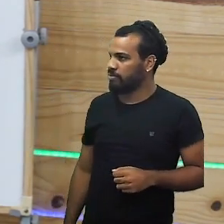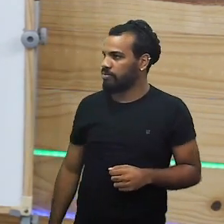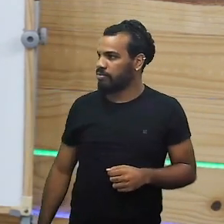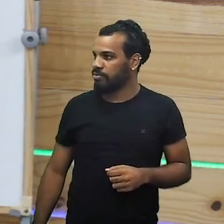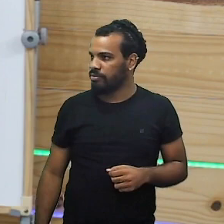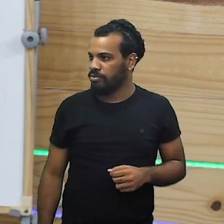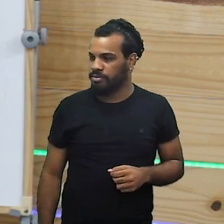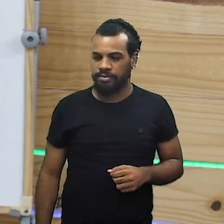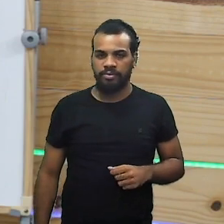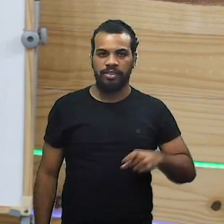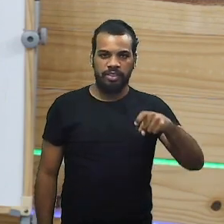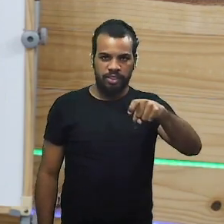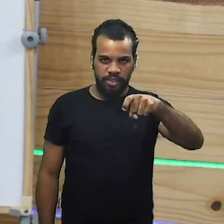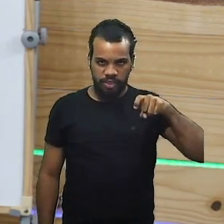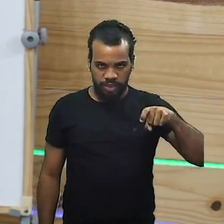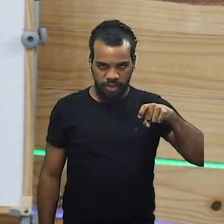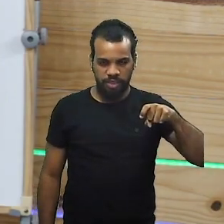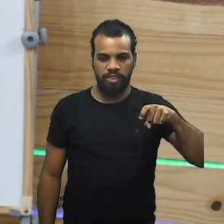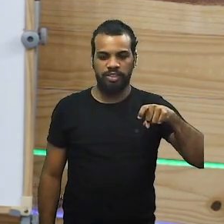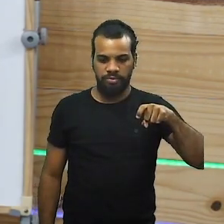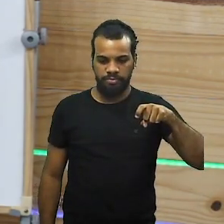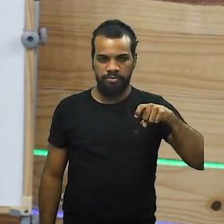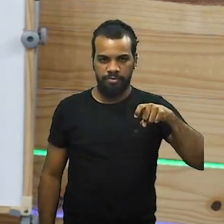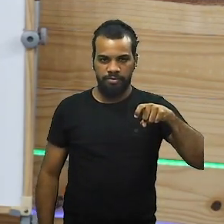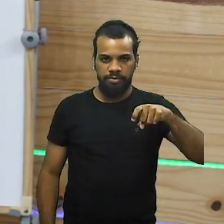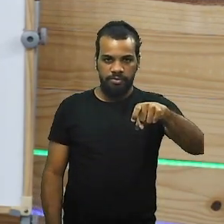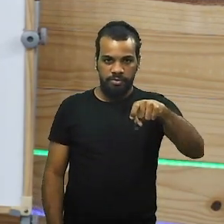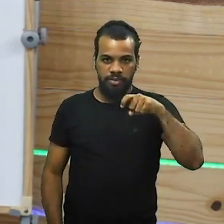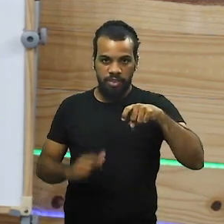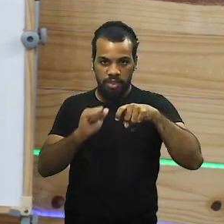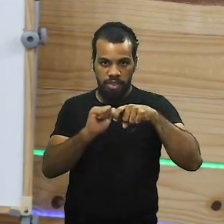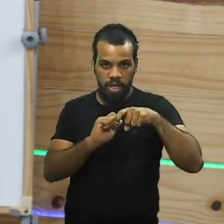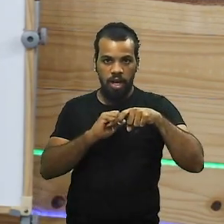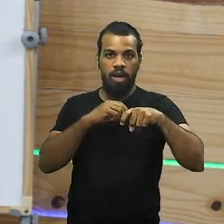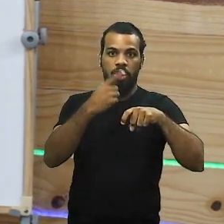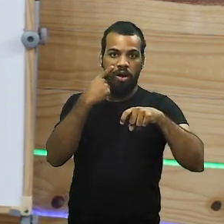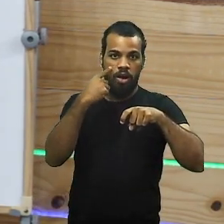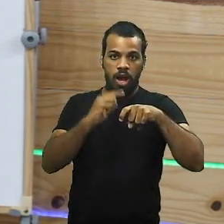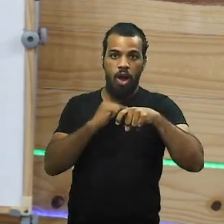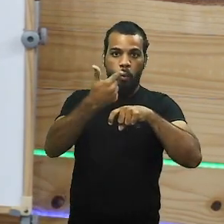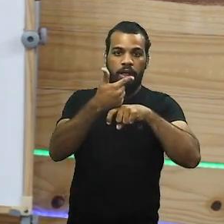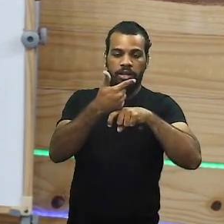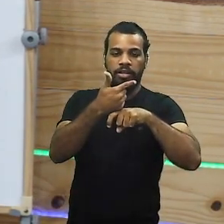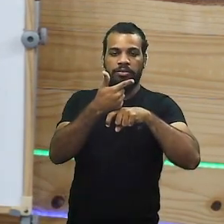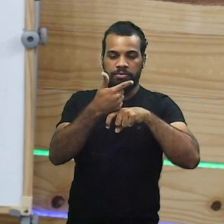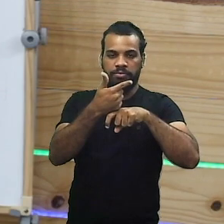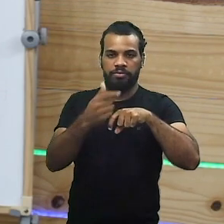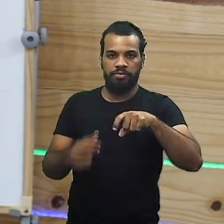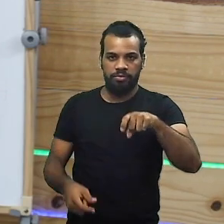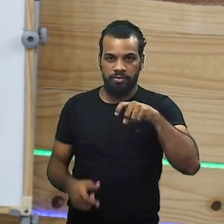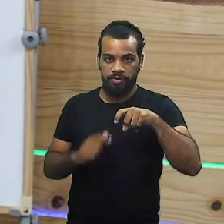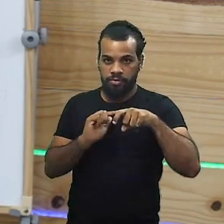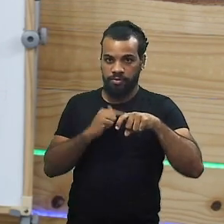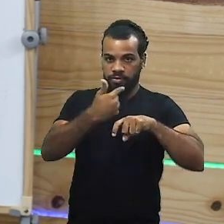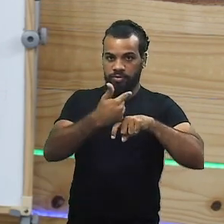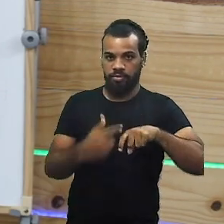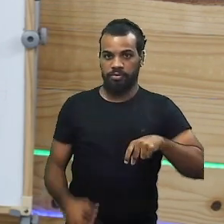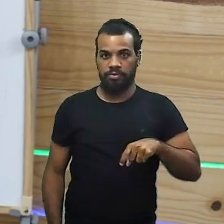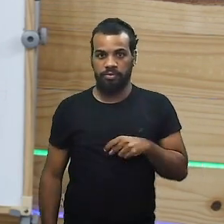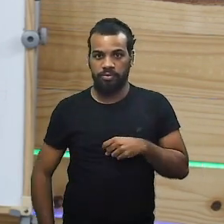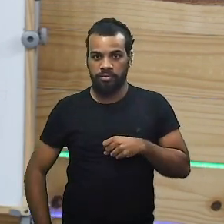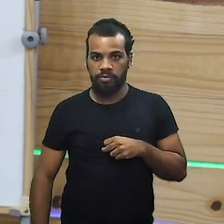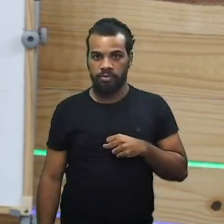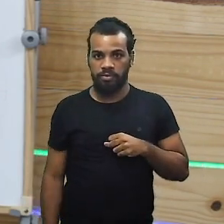variação de x ao quadrado, olha, 14 menos 8, vou colocar aqui, ó, 14